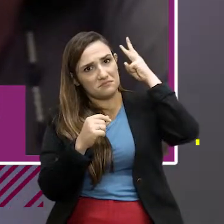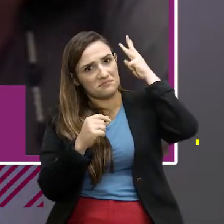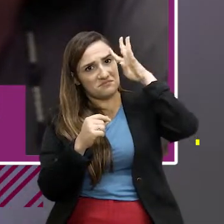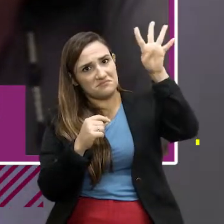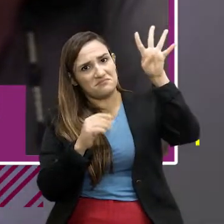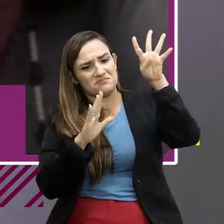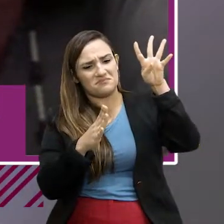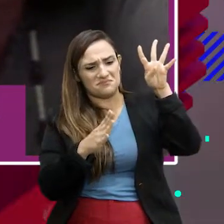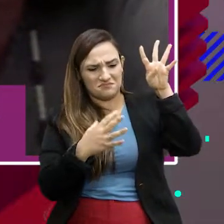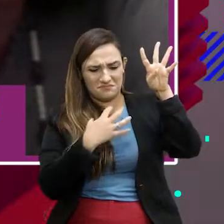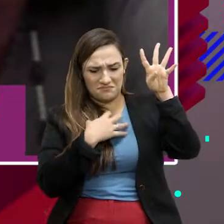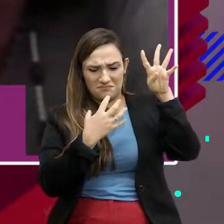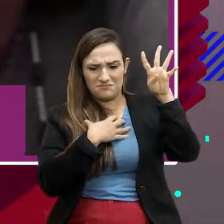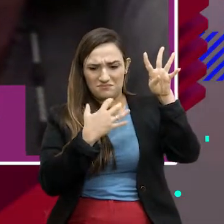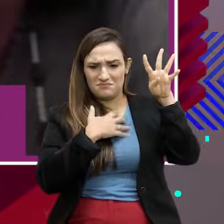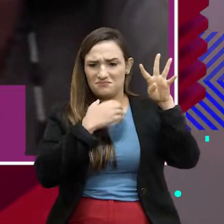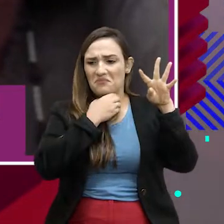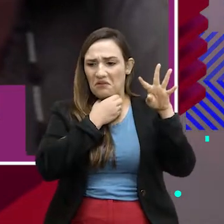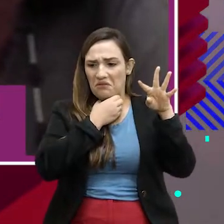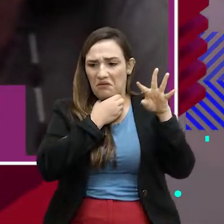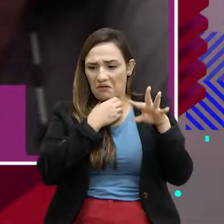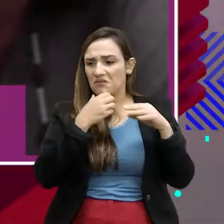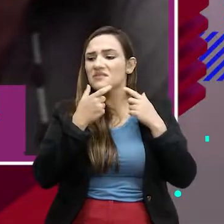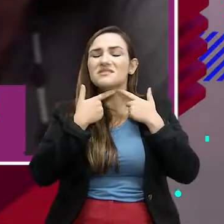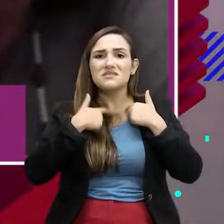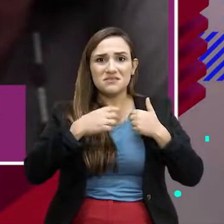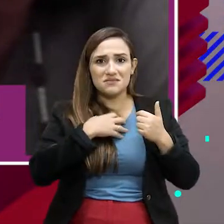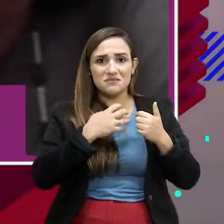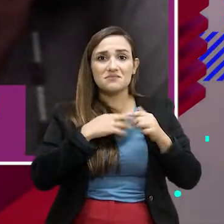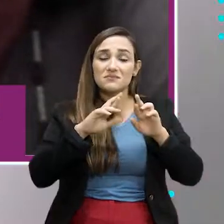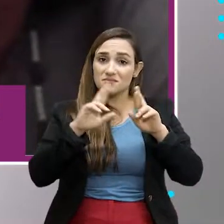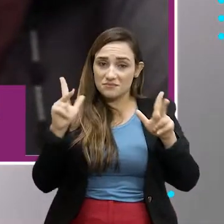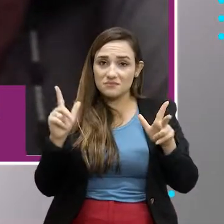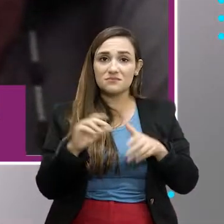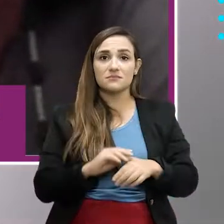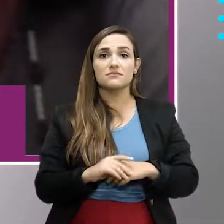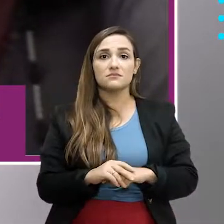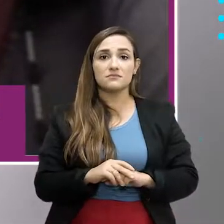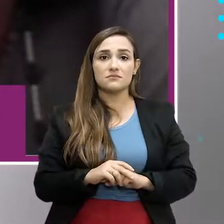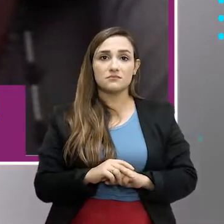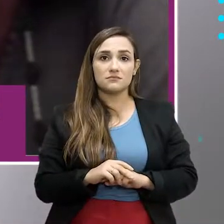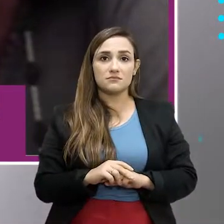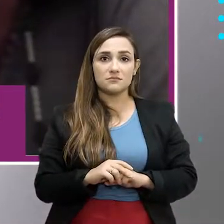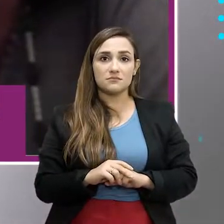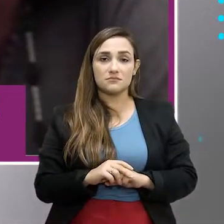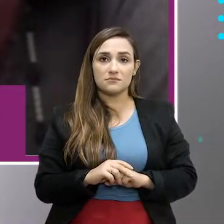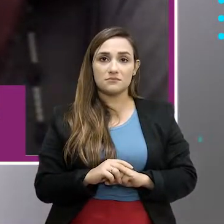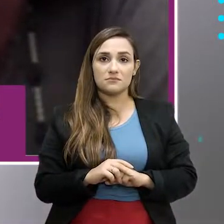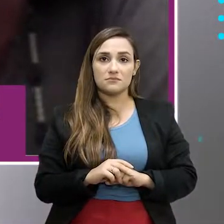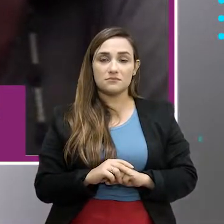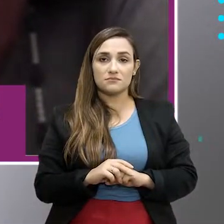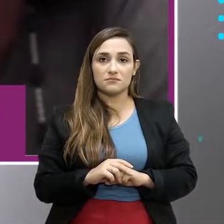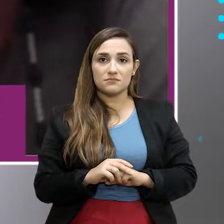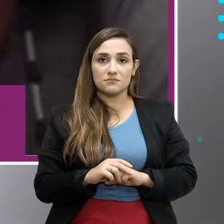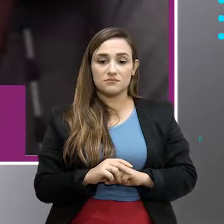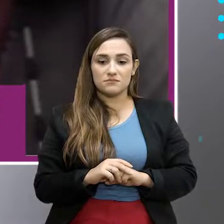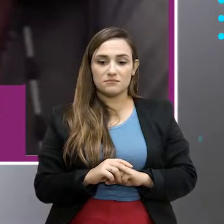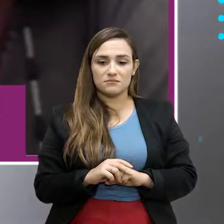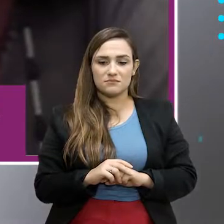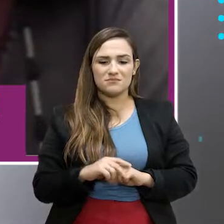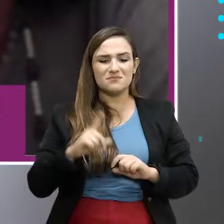Covid e não sabia, 3, 4 dias depois você começa a detectar os próximos casos, então um período de incubação